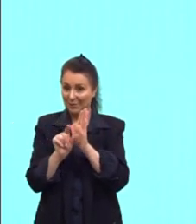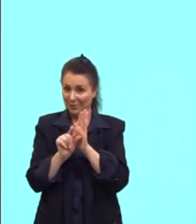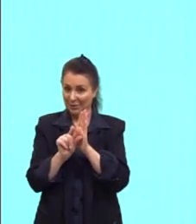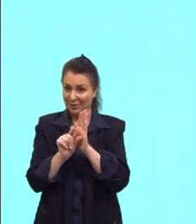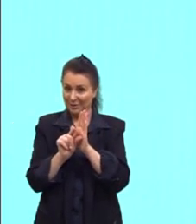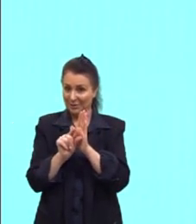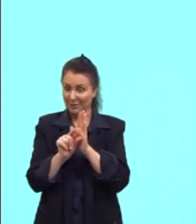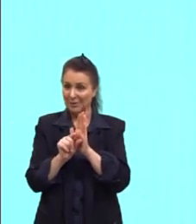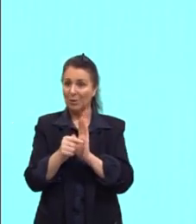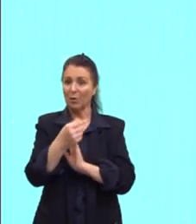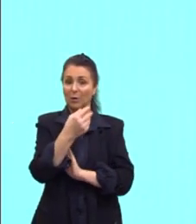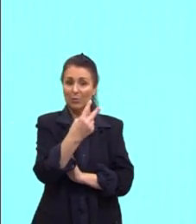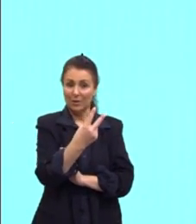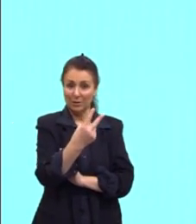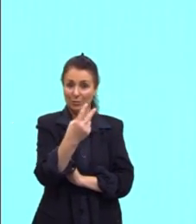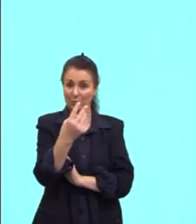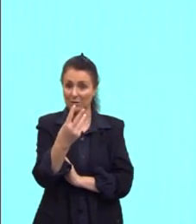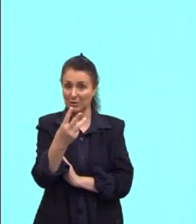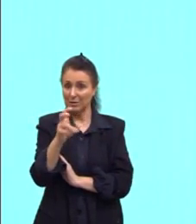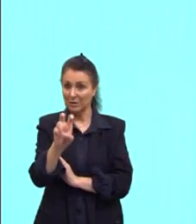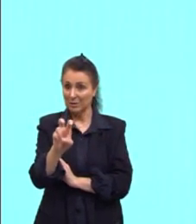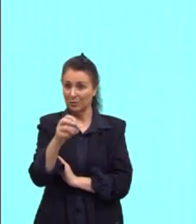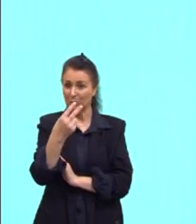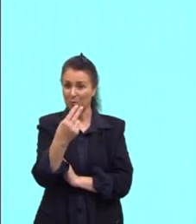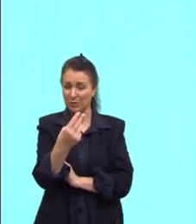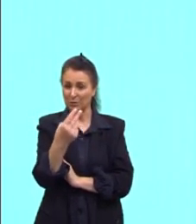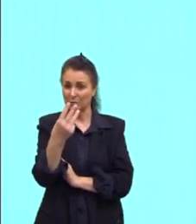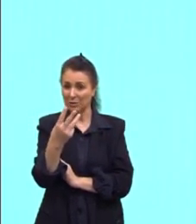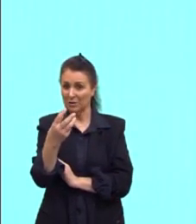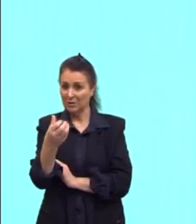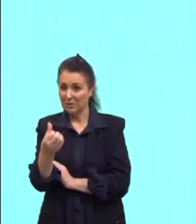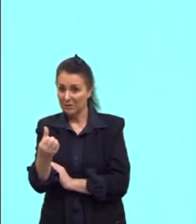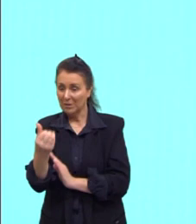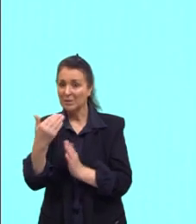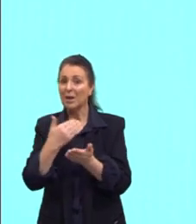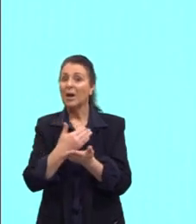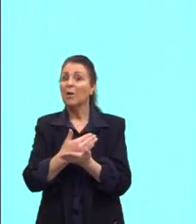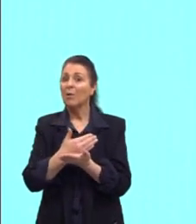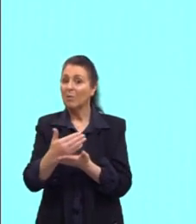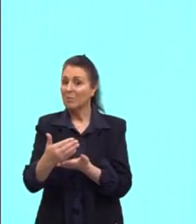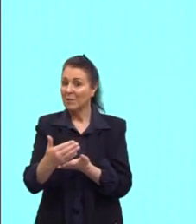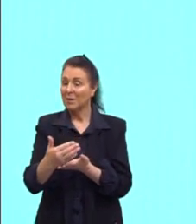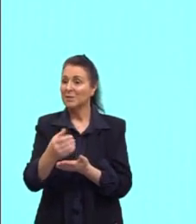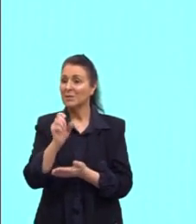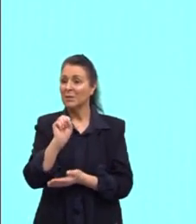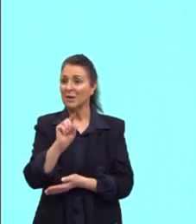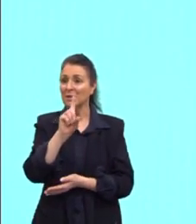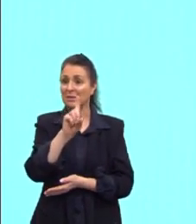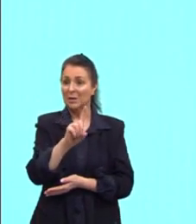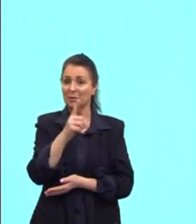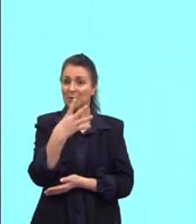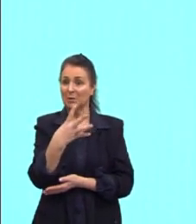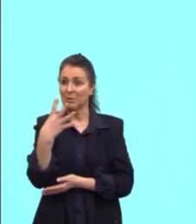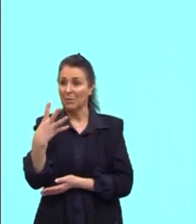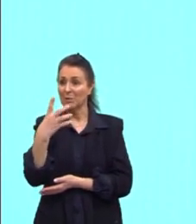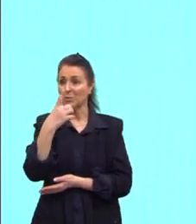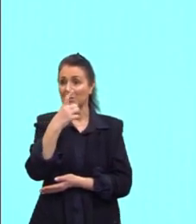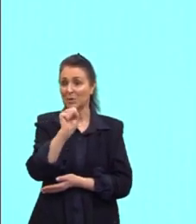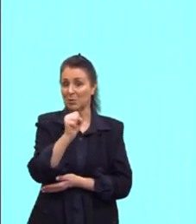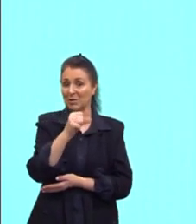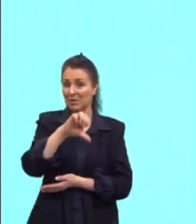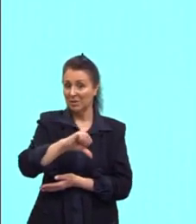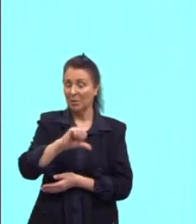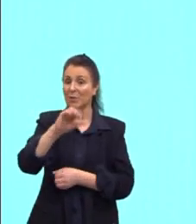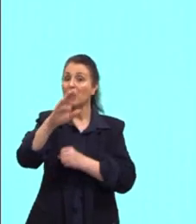Porque a partir de um de 235 236 para onde 144 e 89 mas